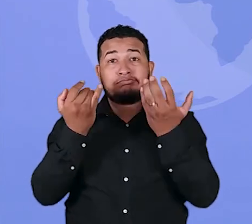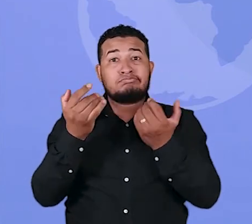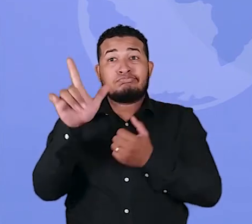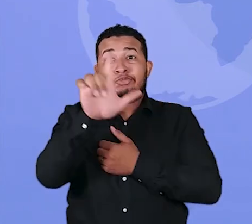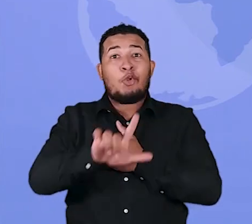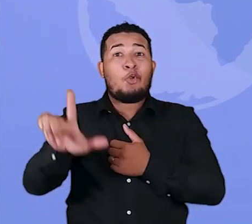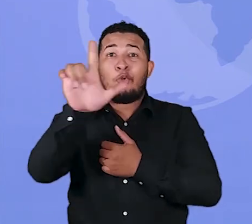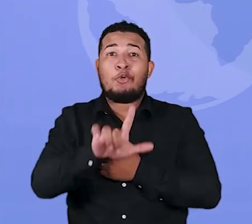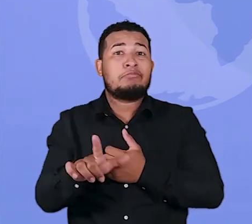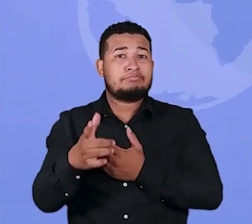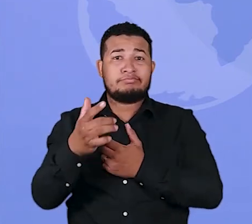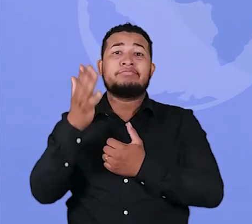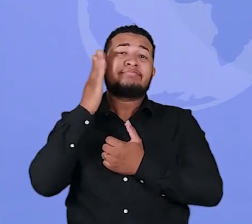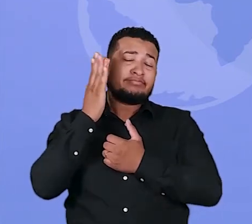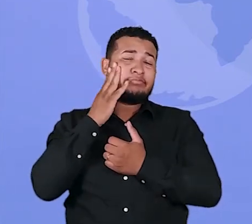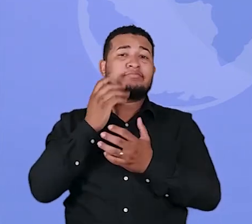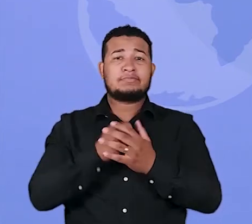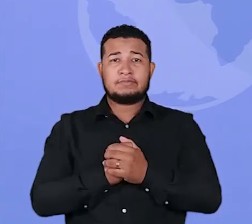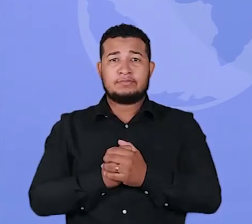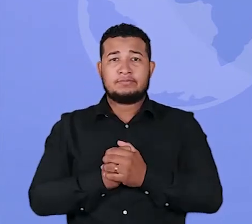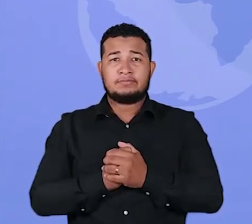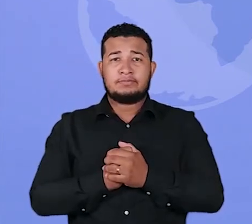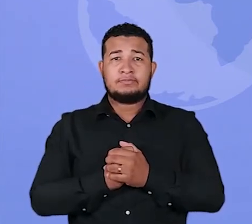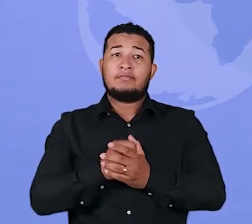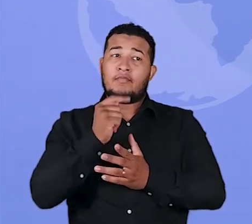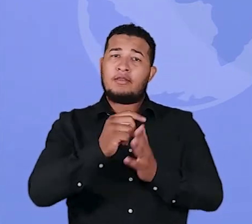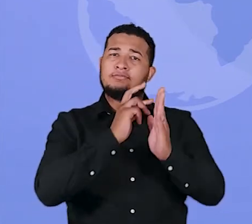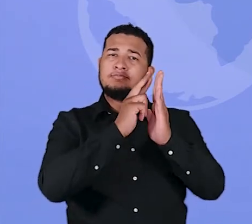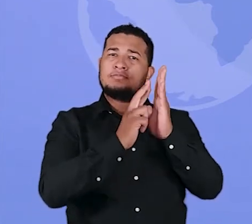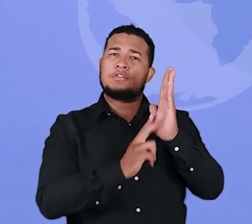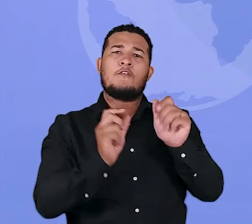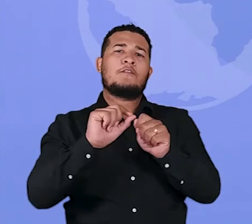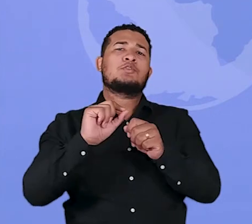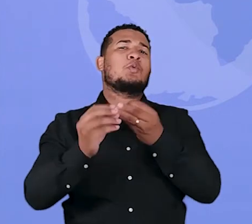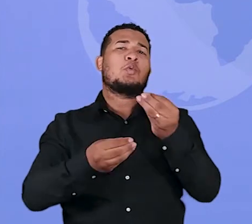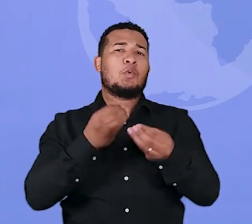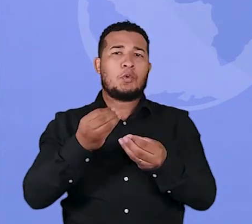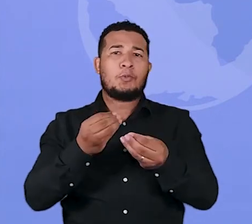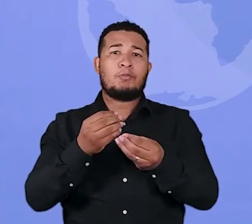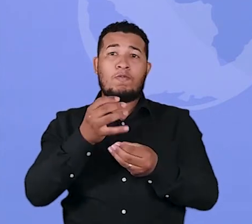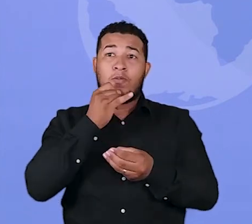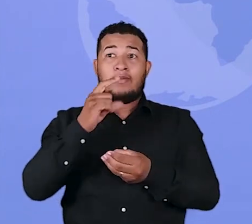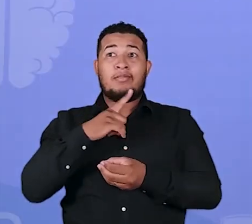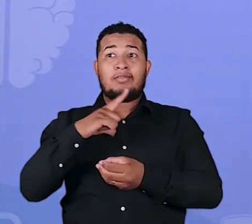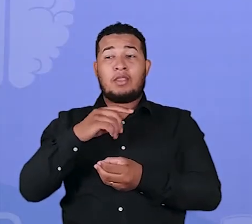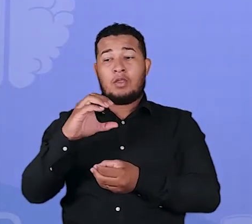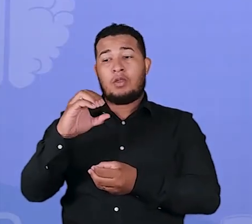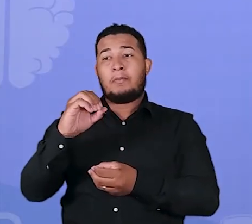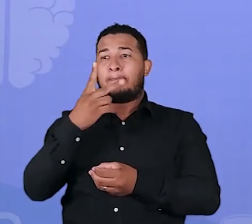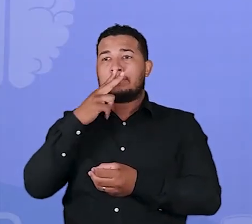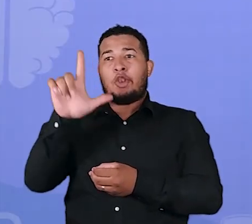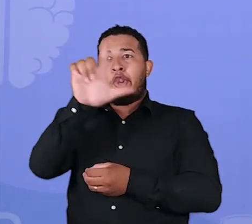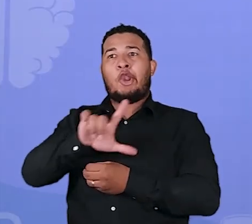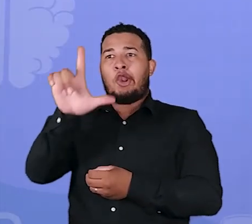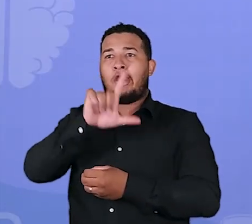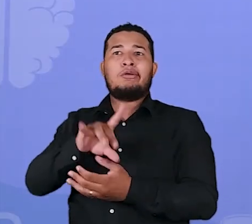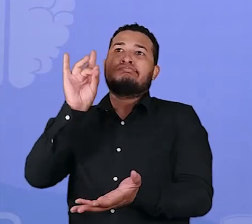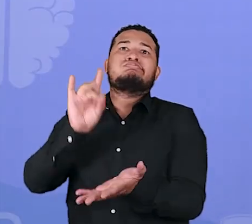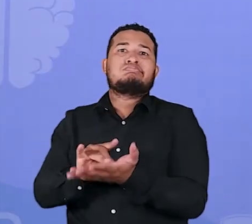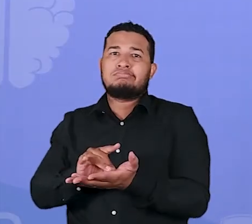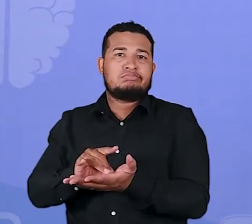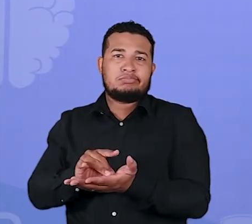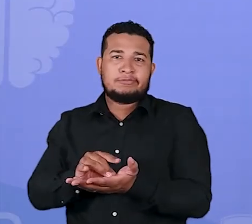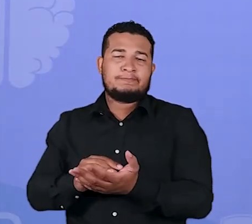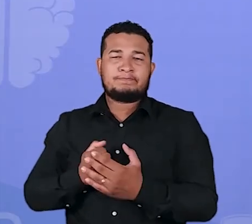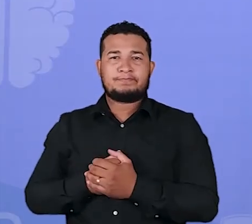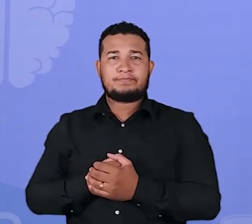muito óbvia. Tá, professor? Numa redação, como é que eu posso fazer? Você tem que sair do óbvio, mas para sair do óbvio não tem